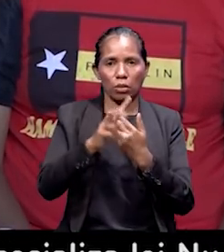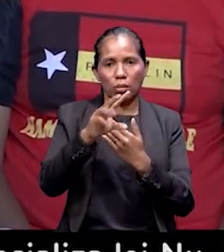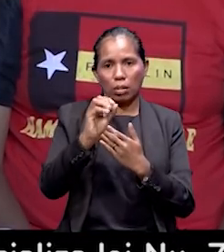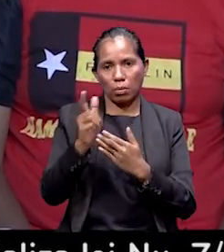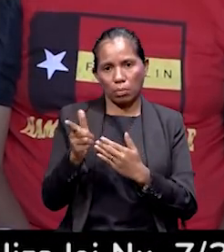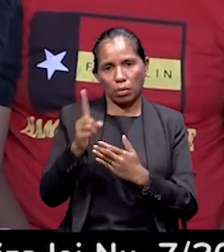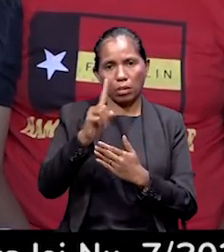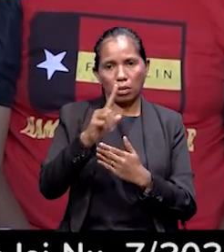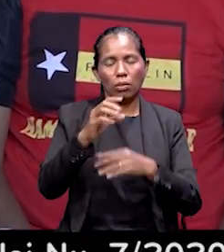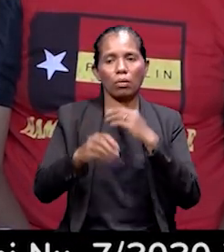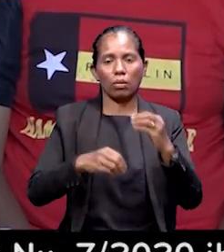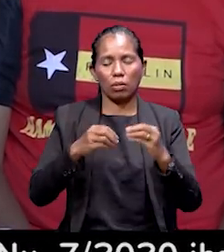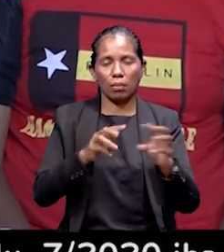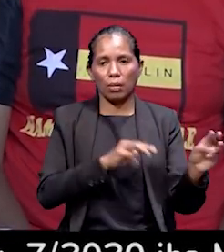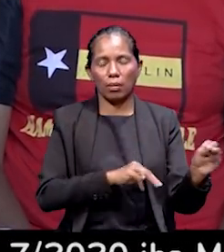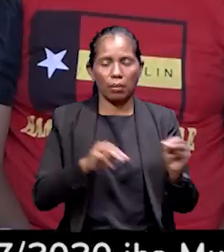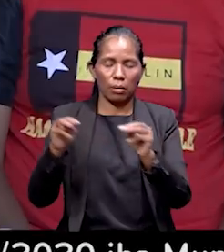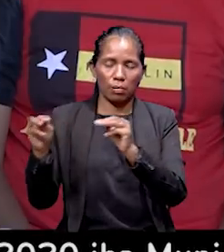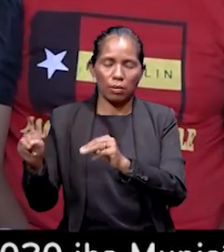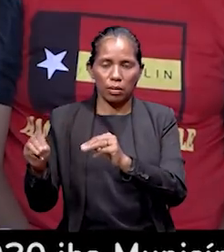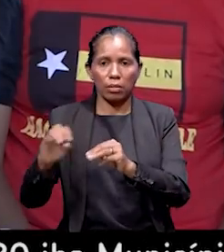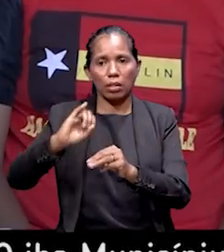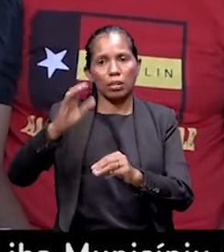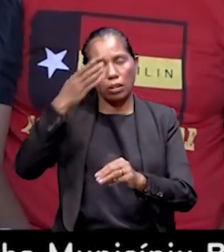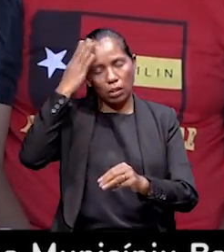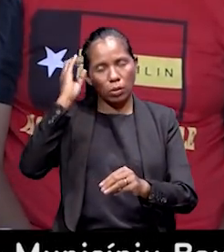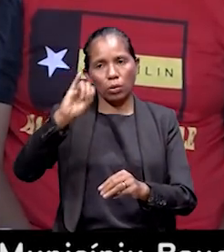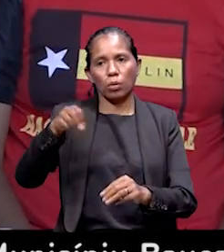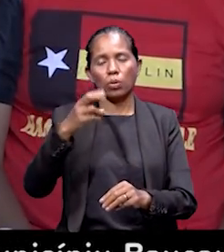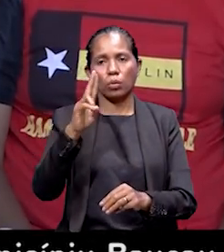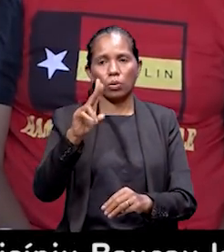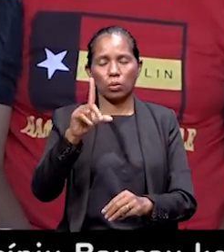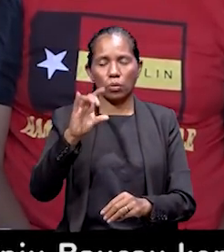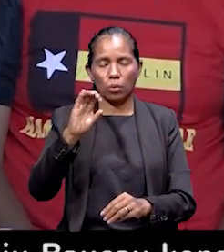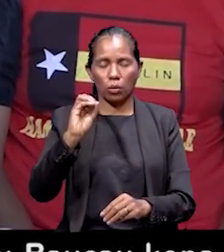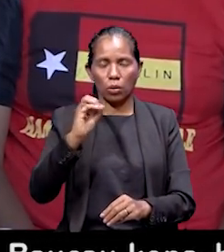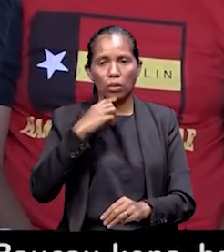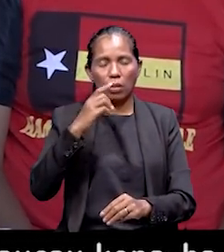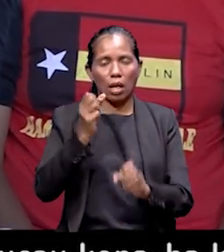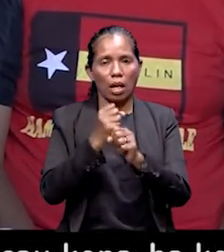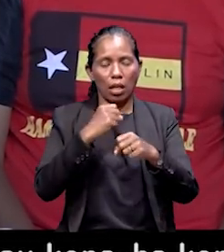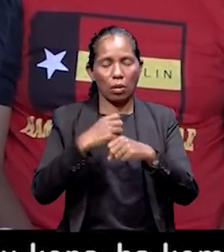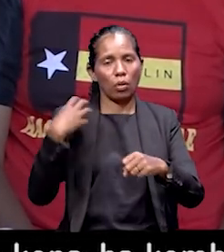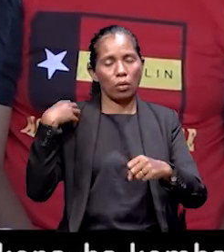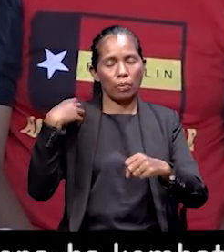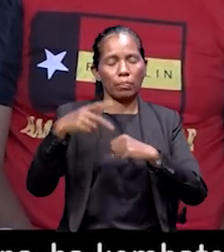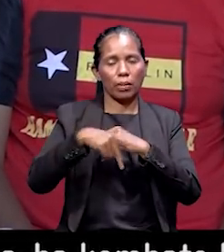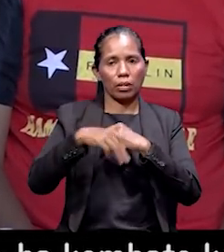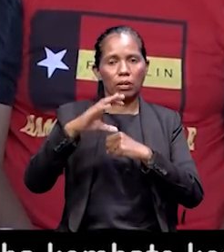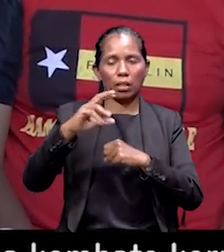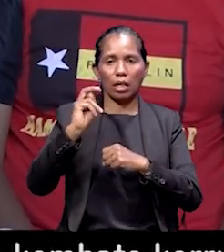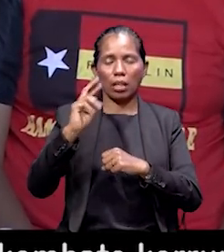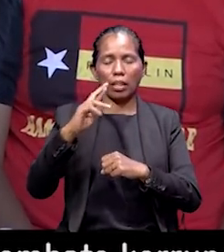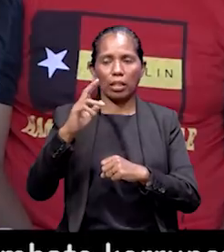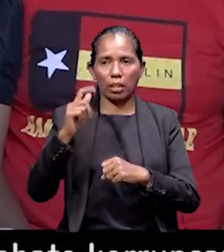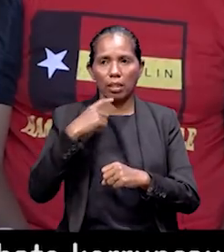Conabá, afiliação nebe Sr. Júlio Onia Grupo, Halo e a sede CNRT, Bairro dos Grilhos, Catac.